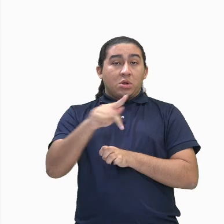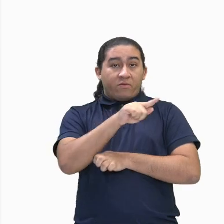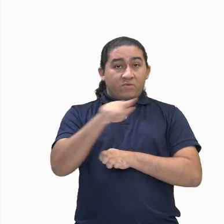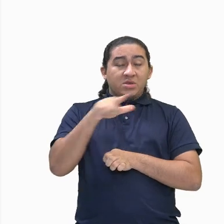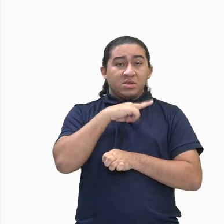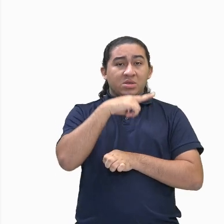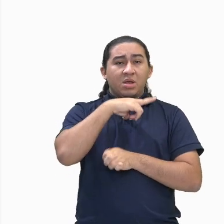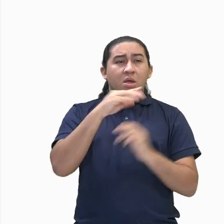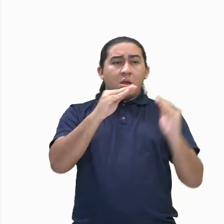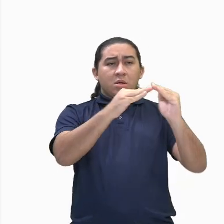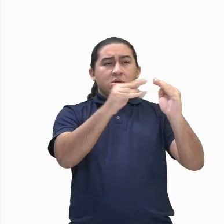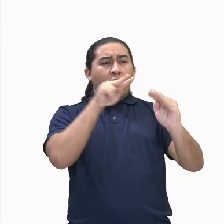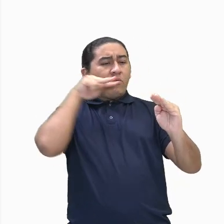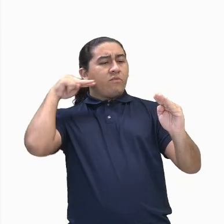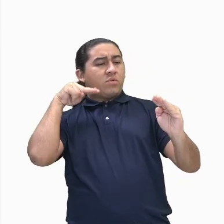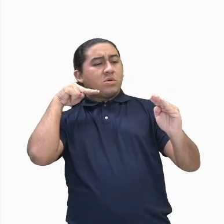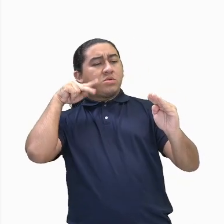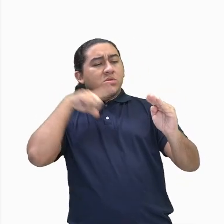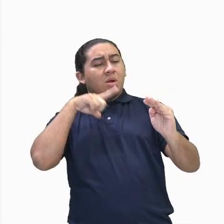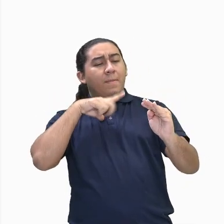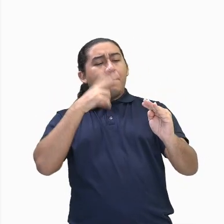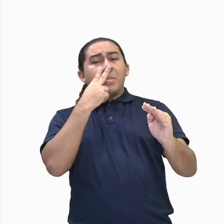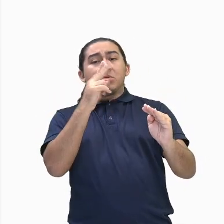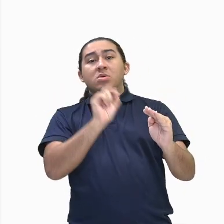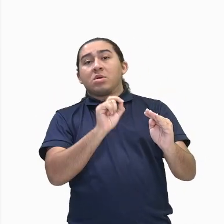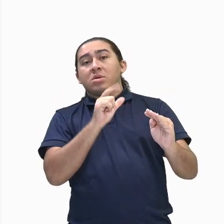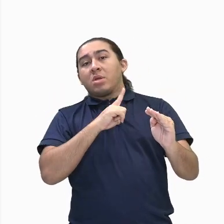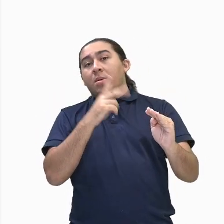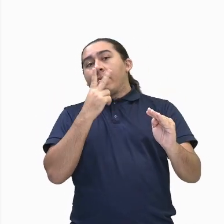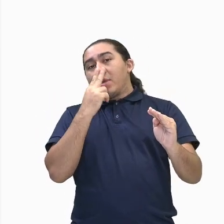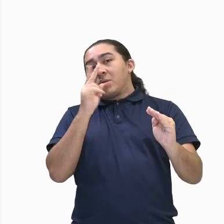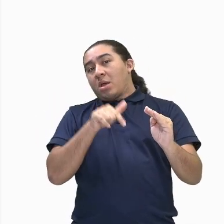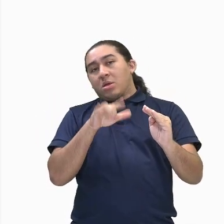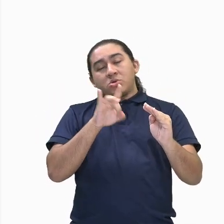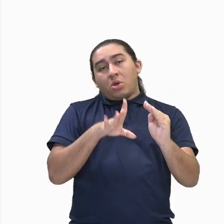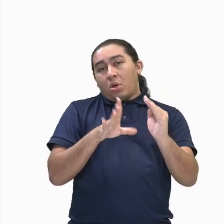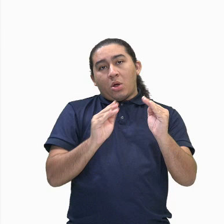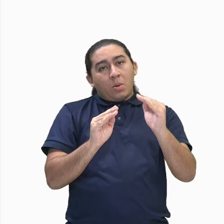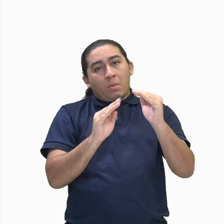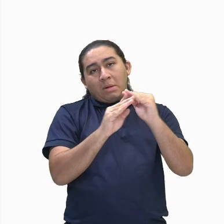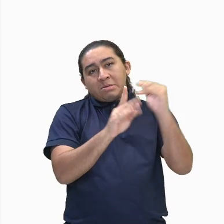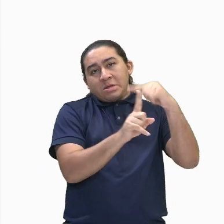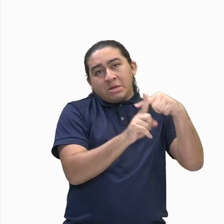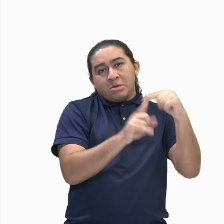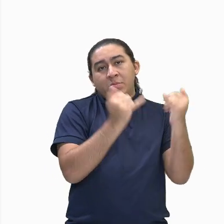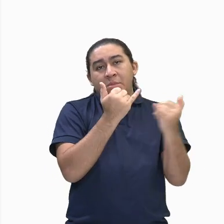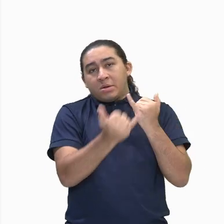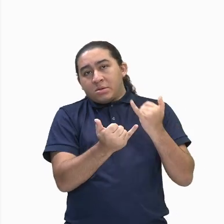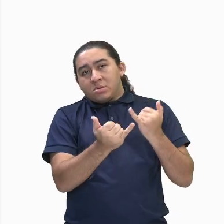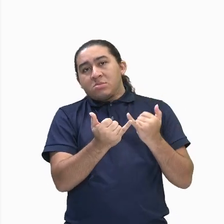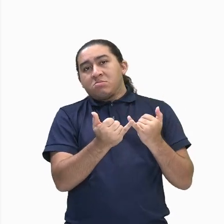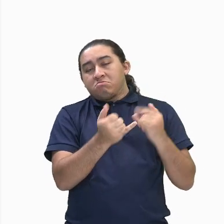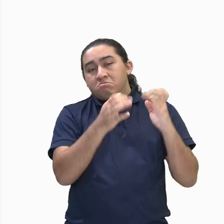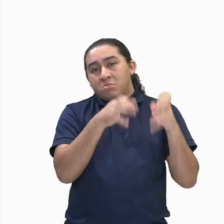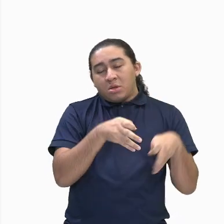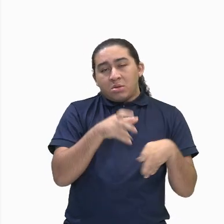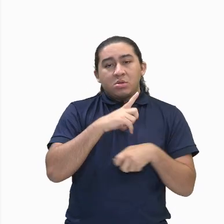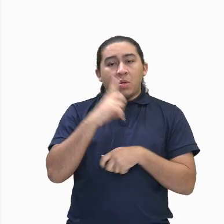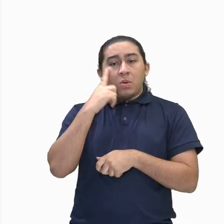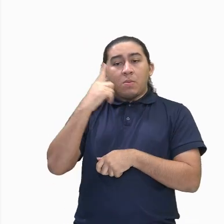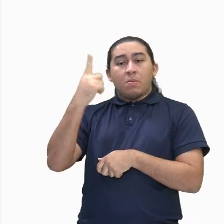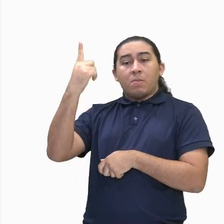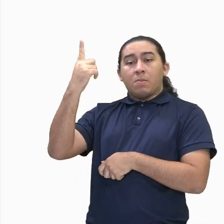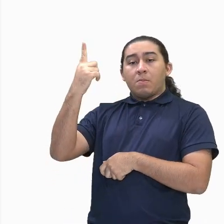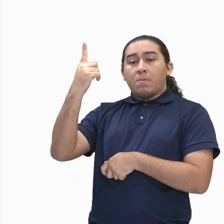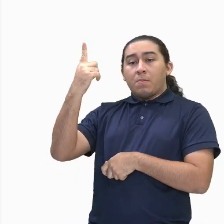fora, se você não souber o que é, você pensa, eu estou em frente de uma mesquita, não é? Parece uma mesquita? Ali com aquela parte no meio